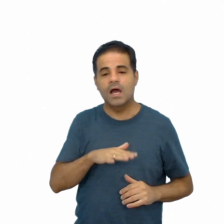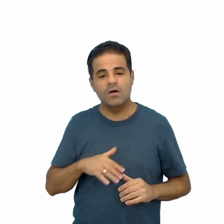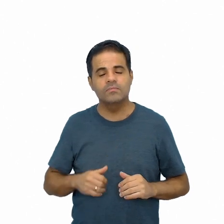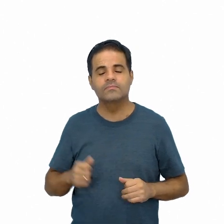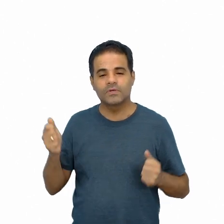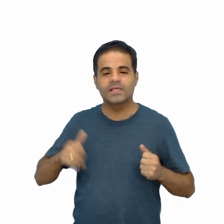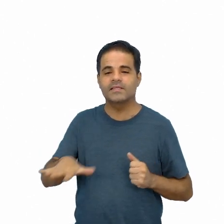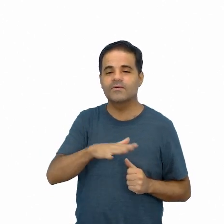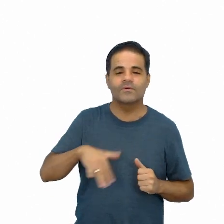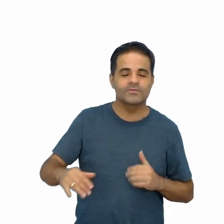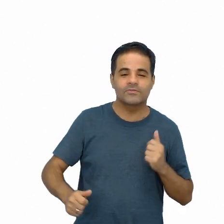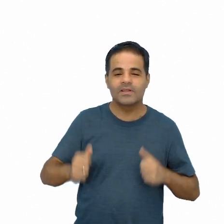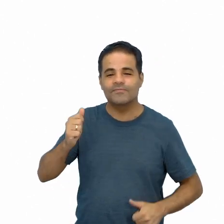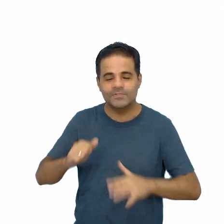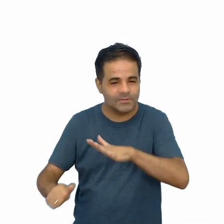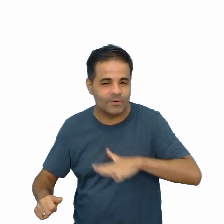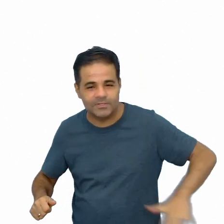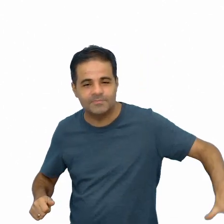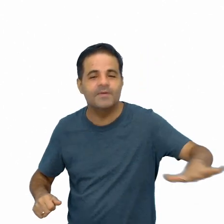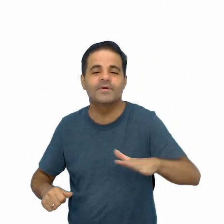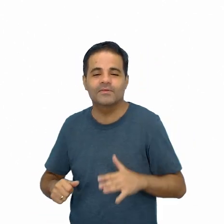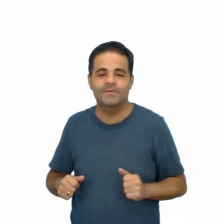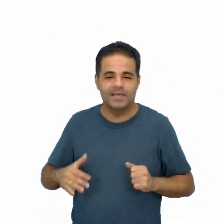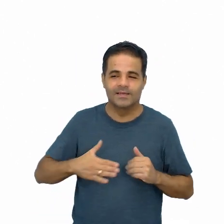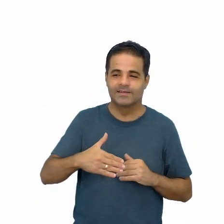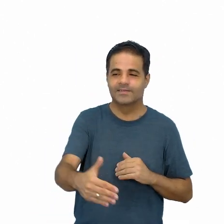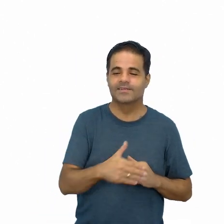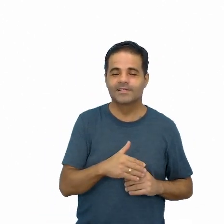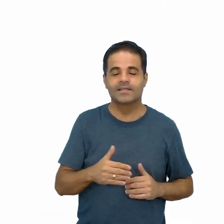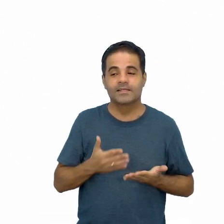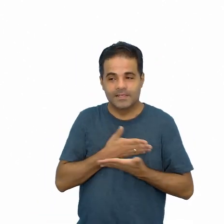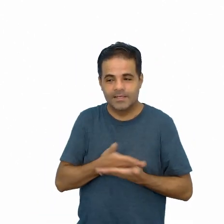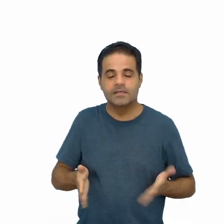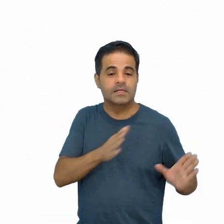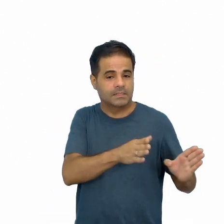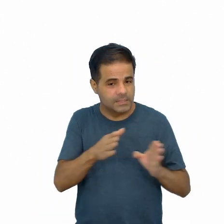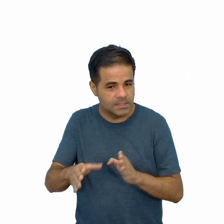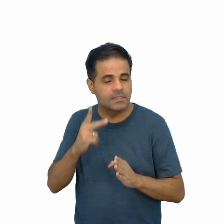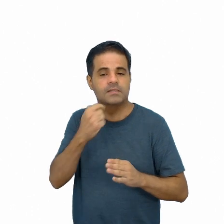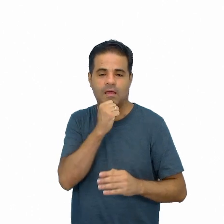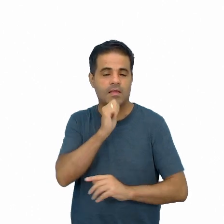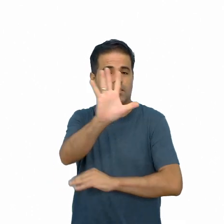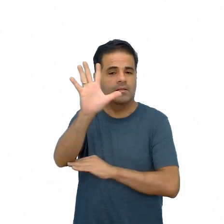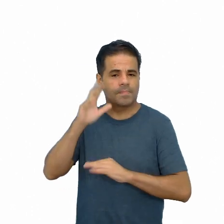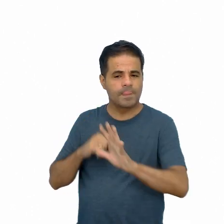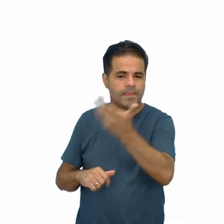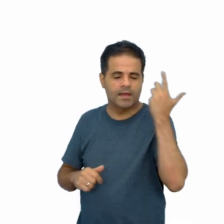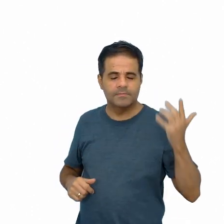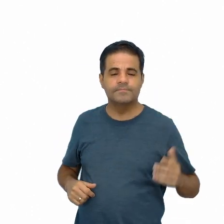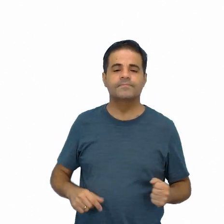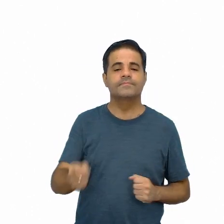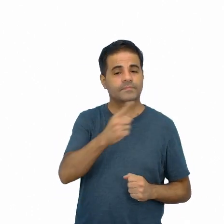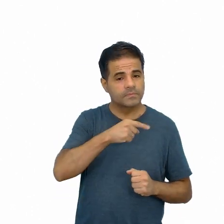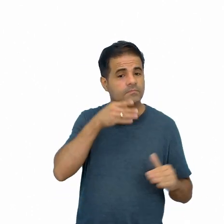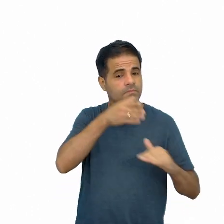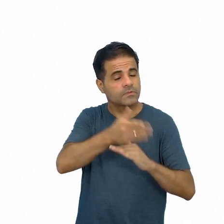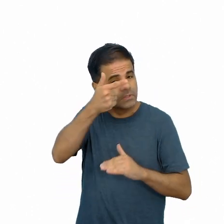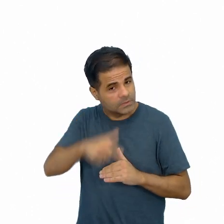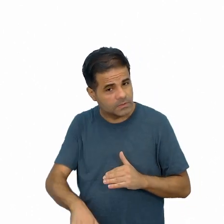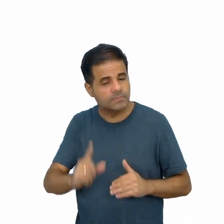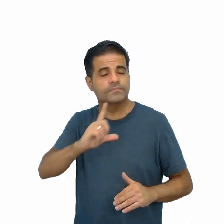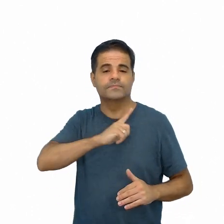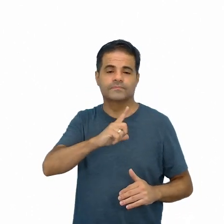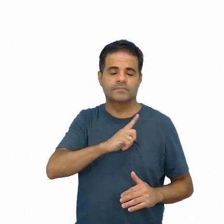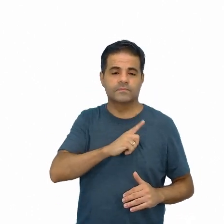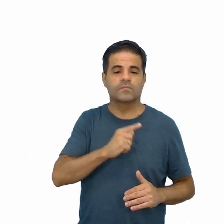da próxima formação, nós iremos abordar a interdisciplinaridade em ciências da natureza, e novamente teremos